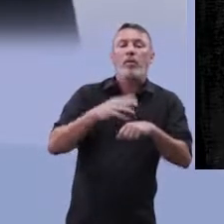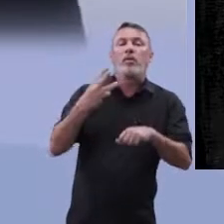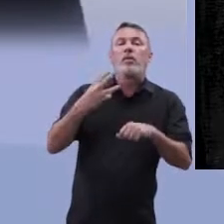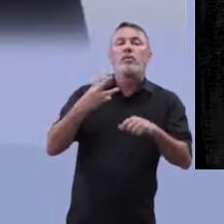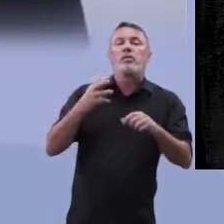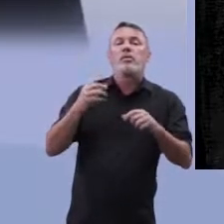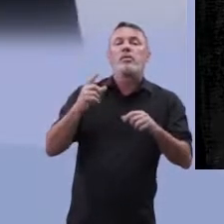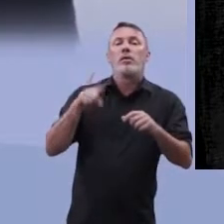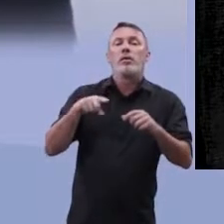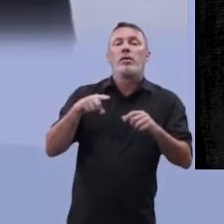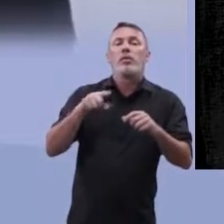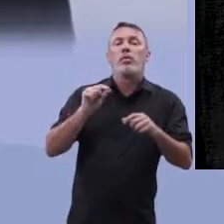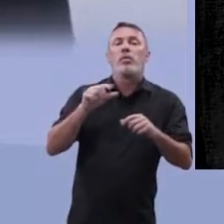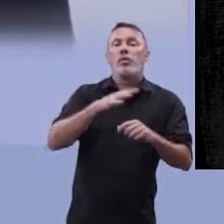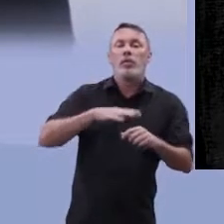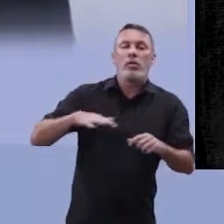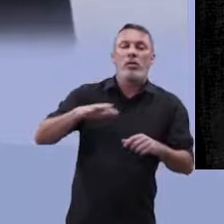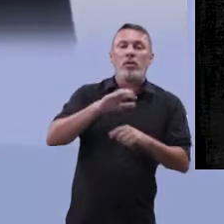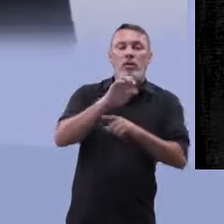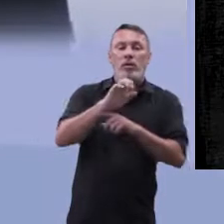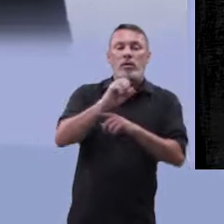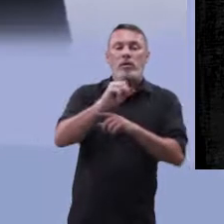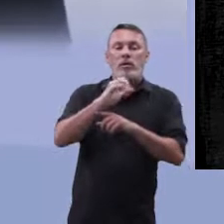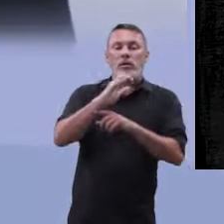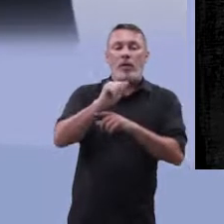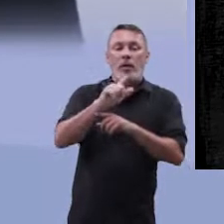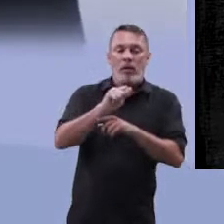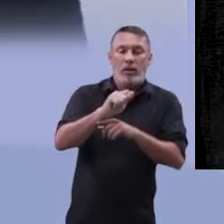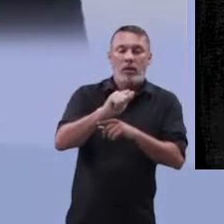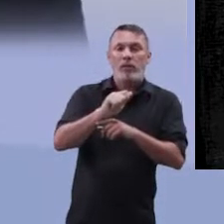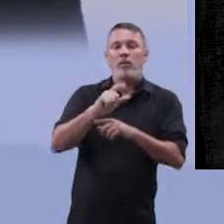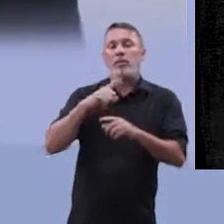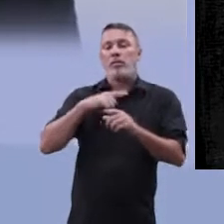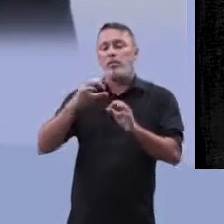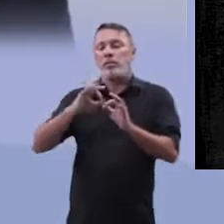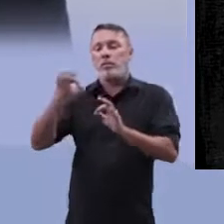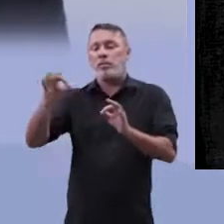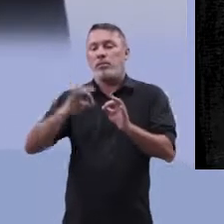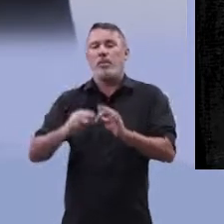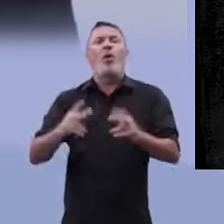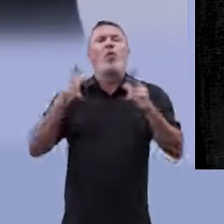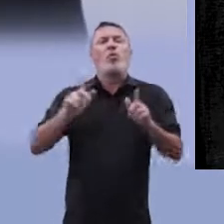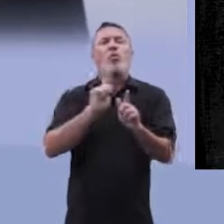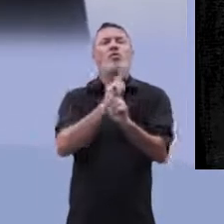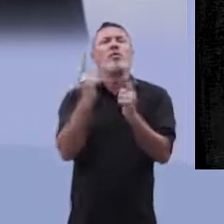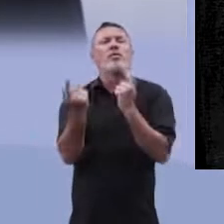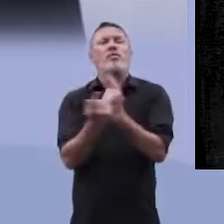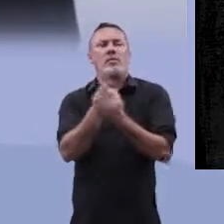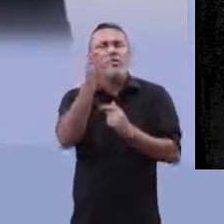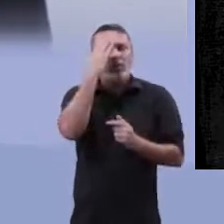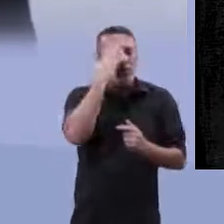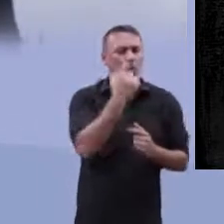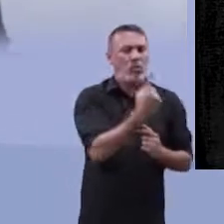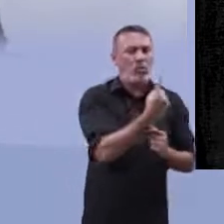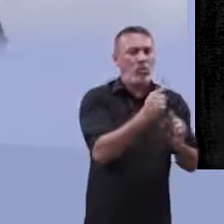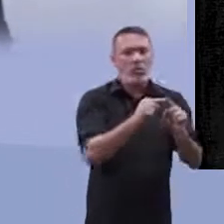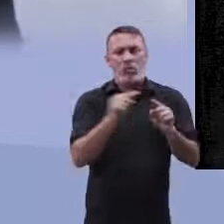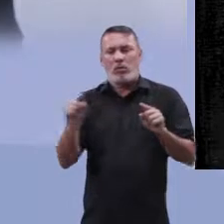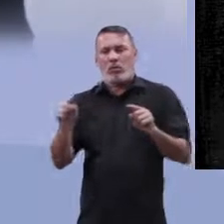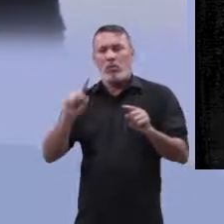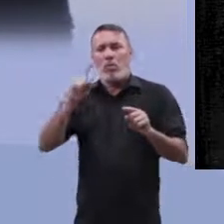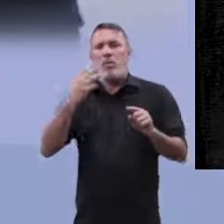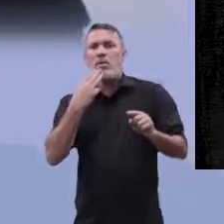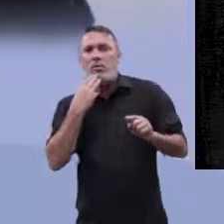de escalas e medidas. Na escala, aquela escala lá da geografia, 1 para 100, 1 para 1.000, 1 para 1 milhão. O que significa essa